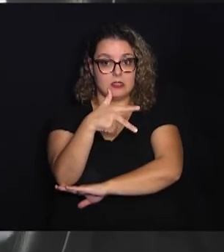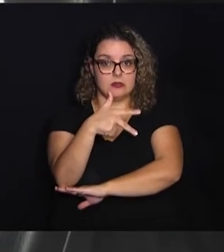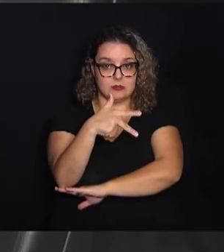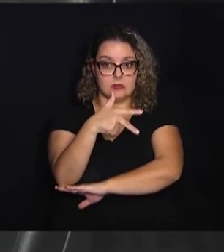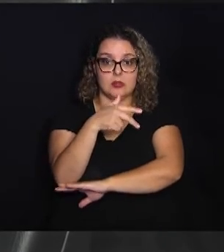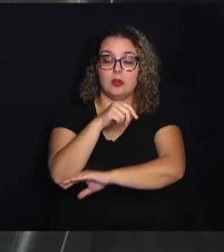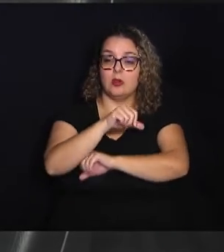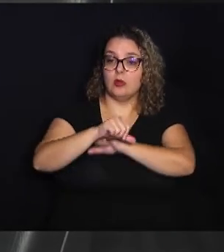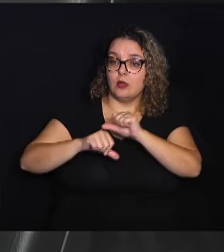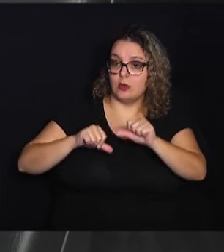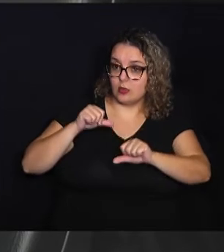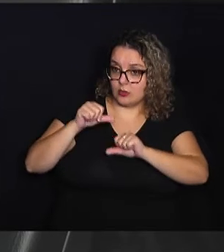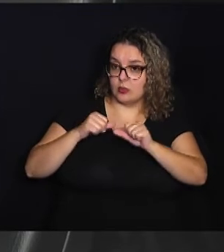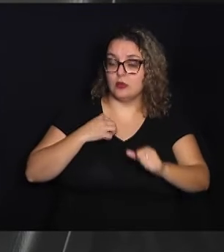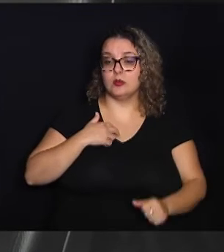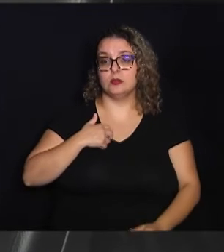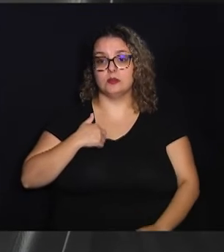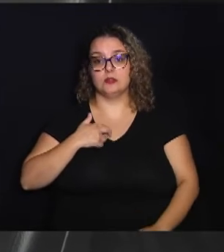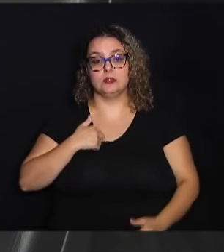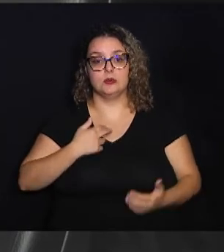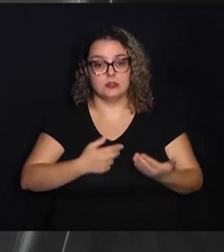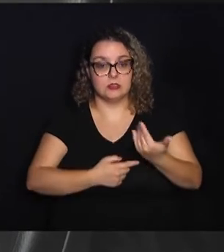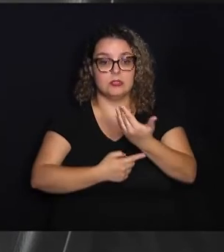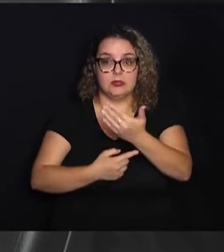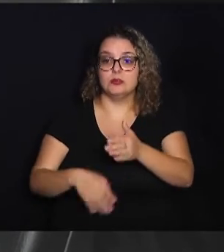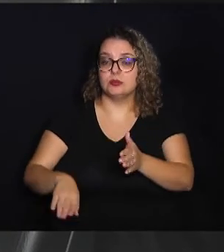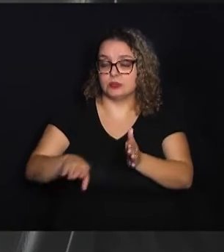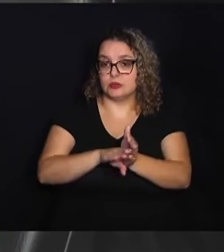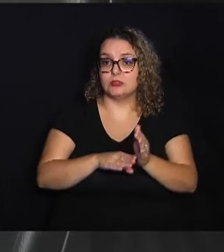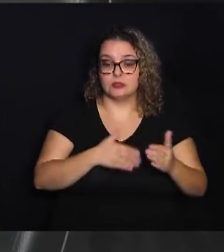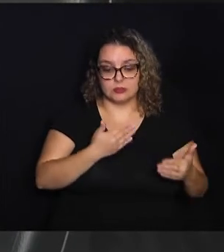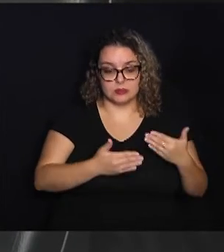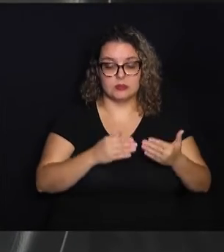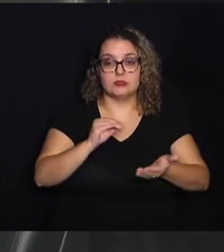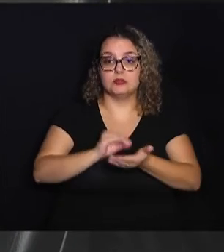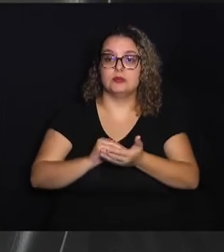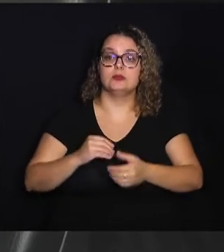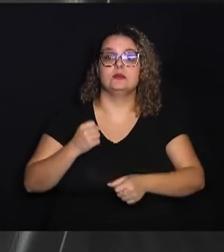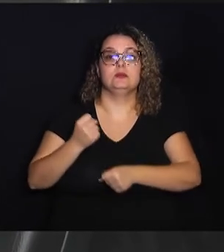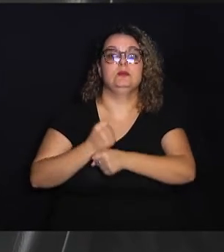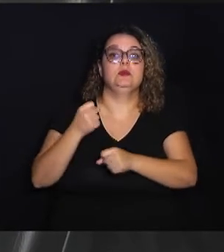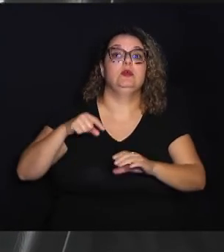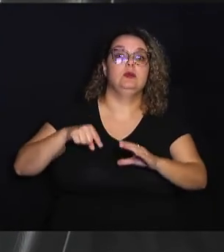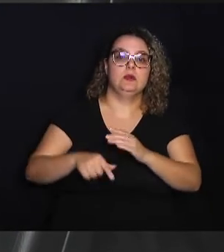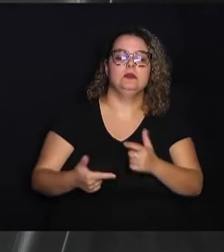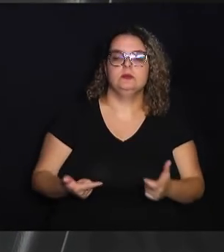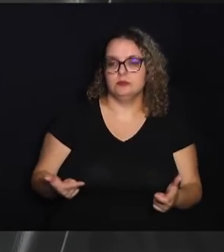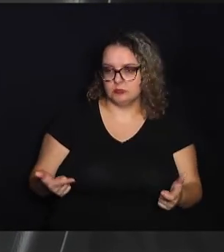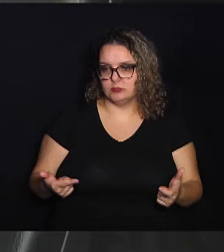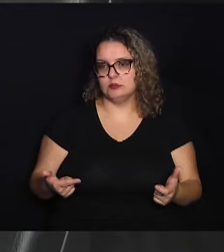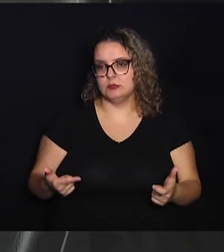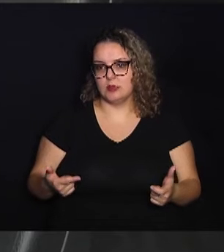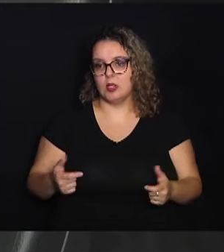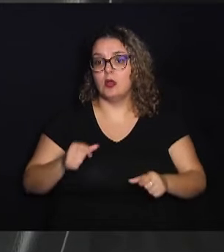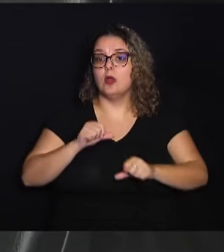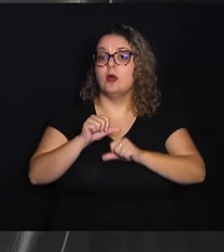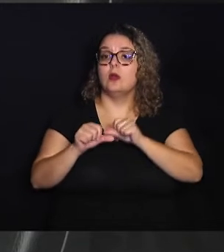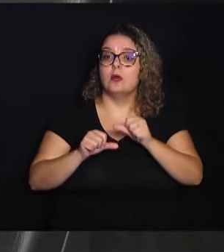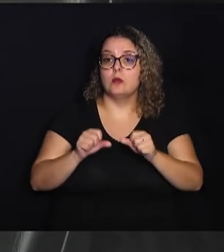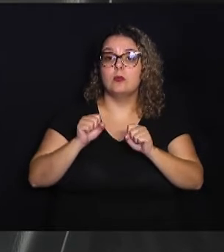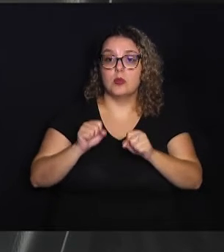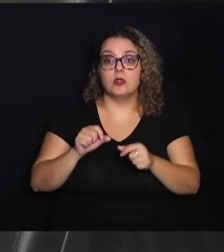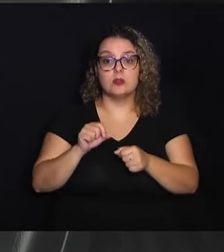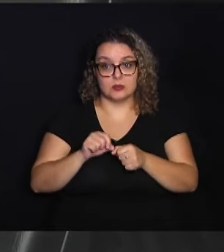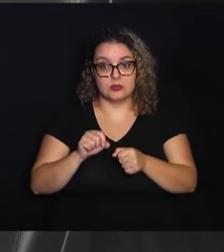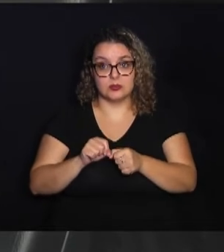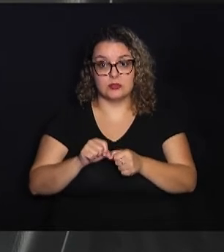uma mudança da tecnologia que veio, né, nesses últimos anos, avançou muito. Hoje, com uma mudança que possa ser feita